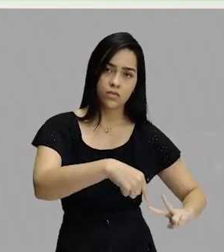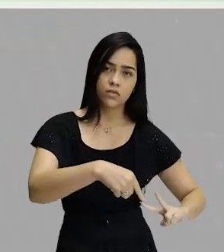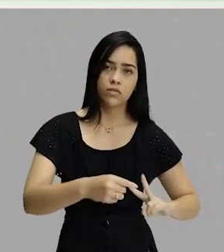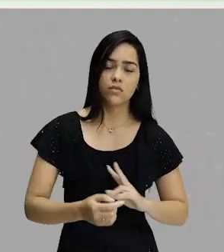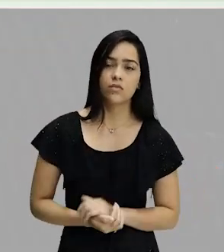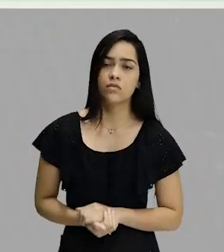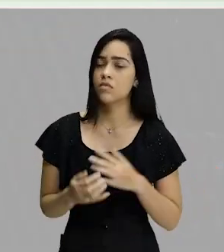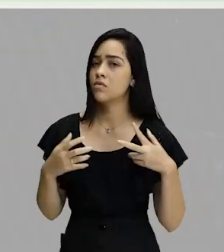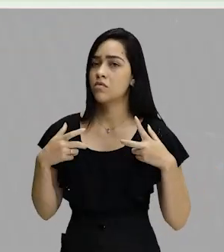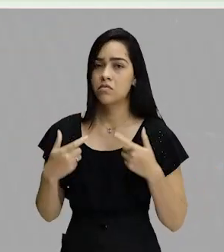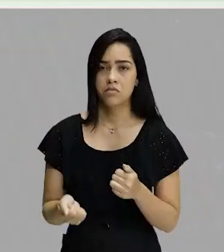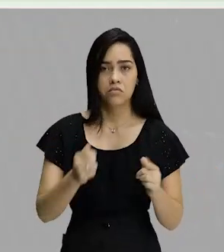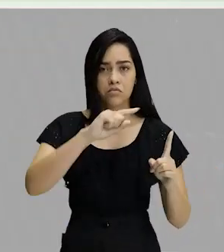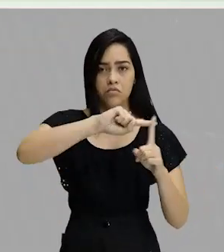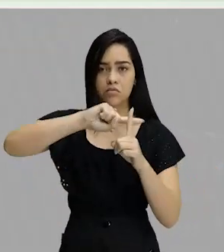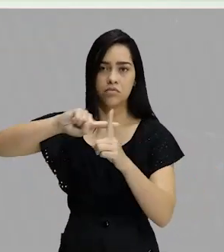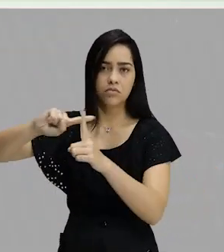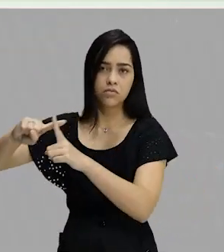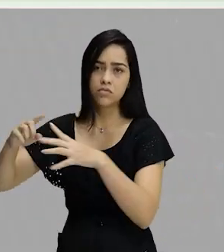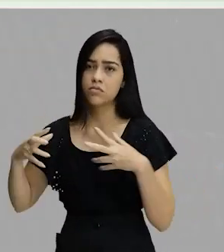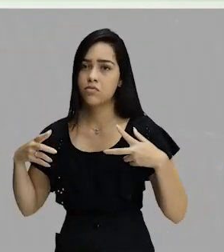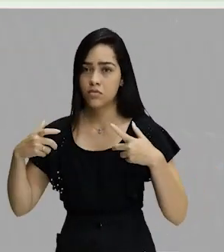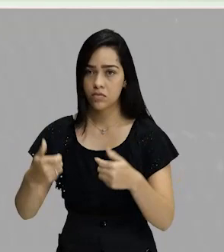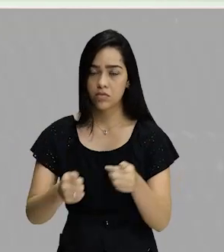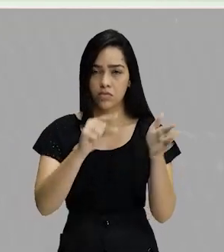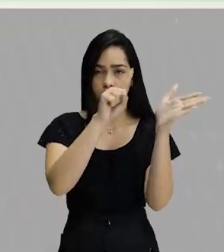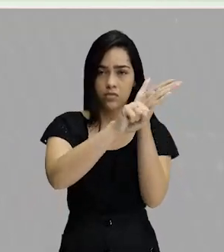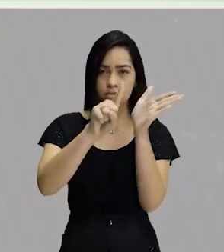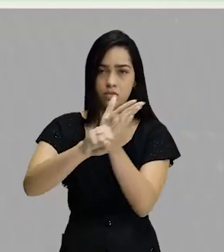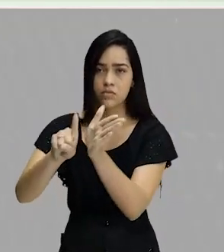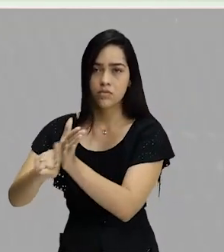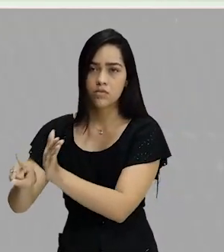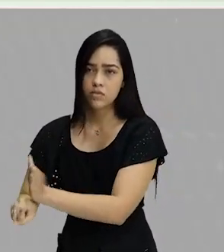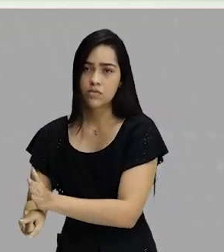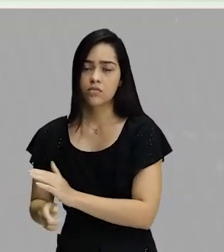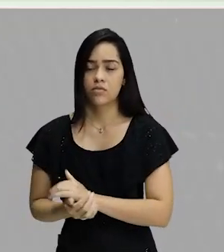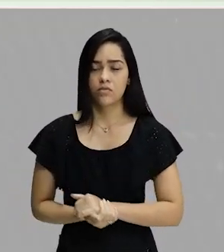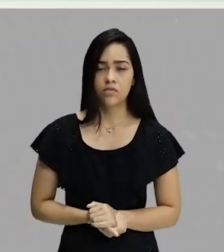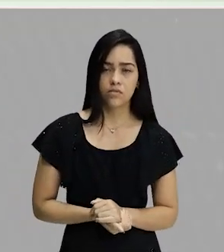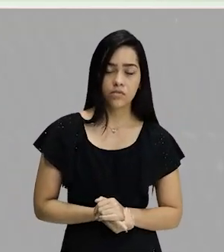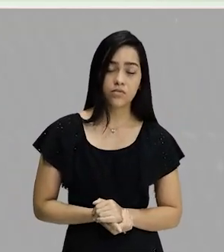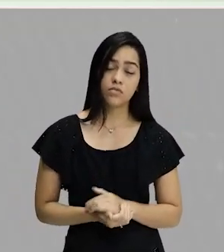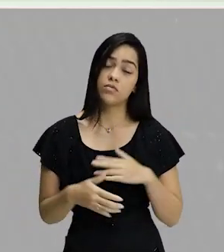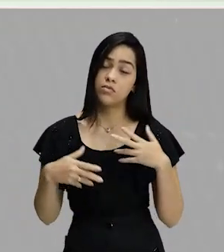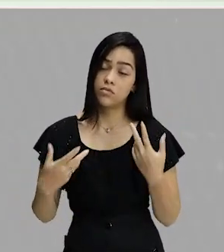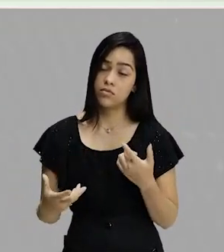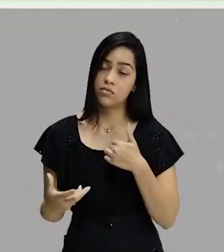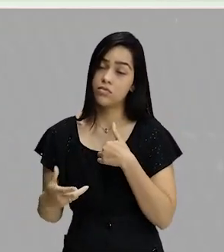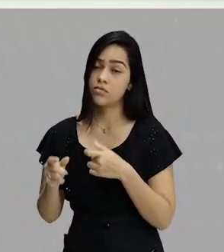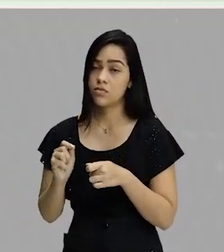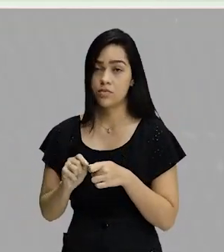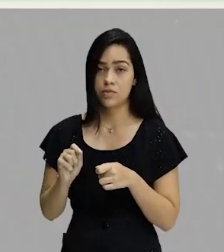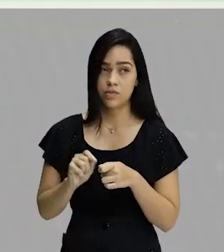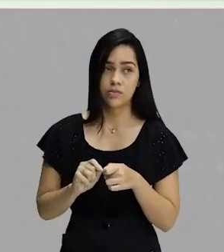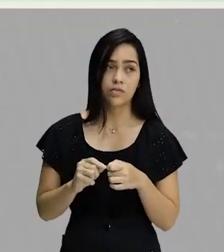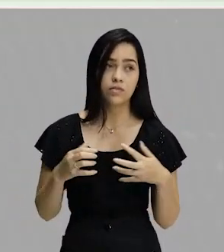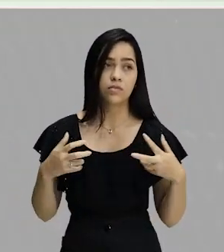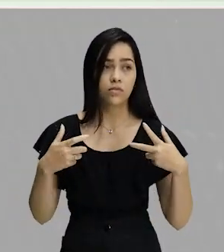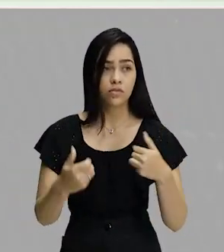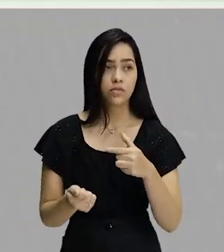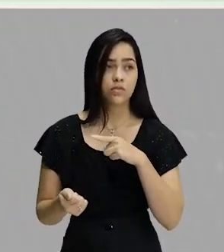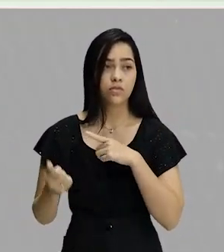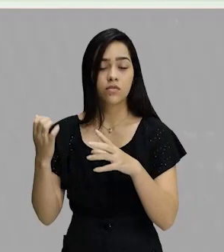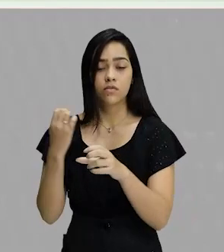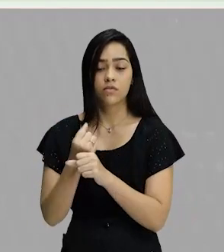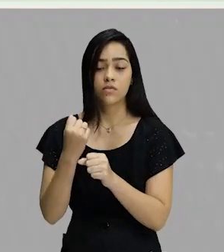Como está tudo positivo, vai ficar tudo negativo. Então, quando eu fizer essa conta,